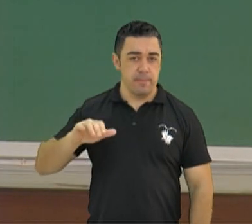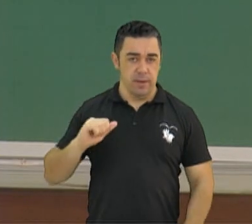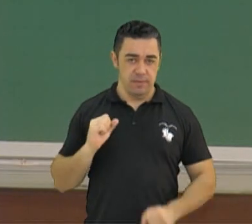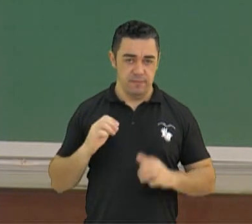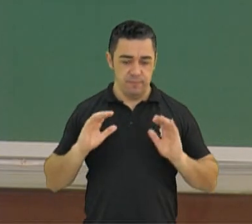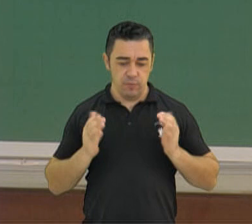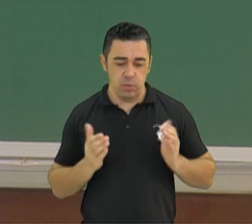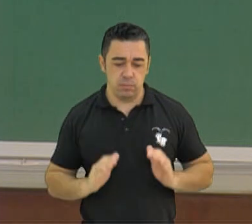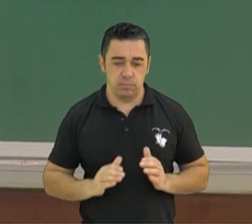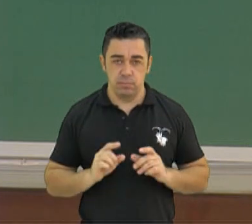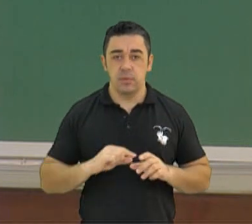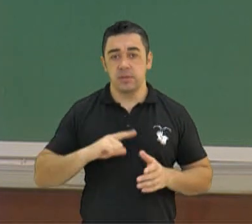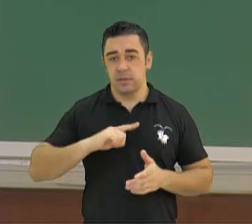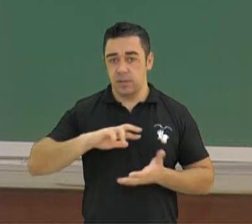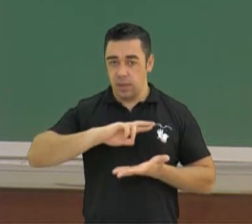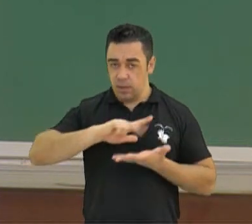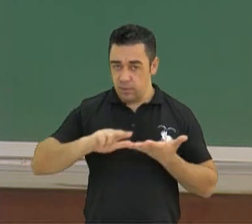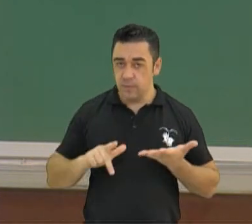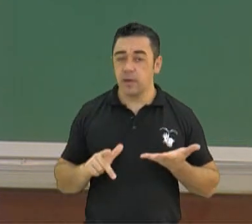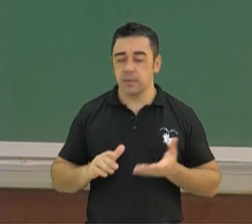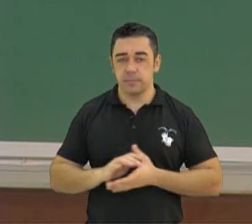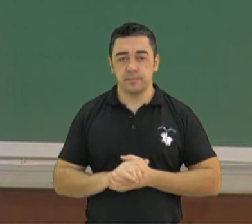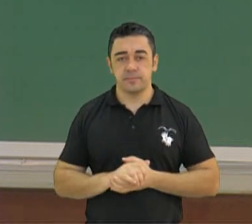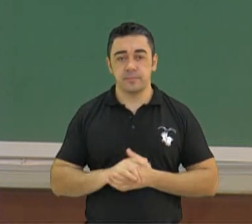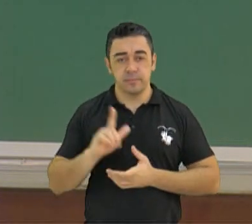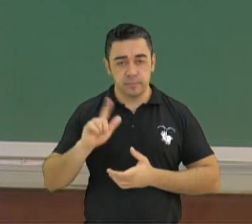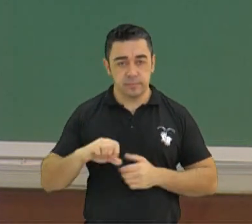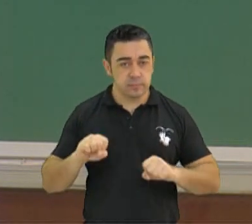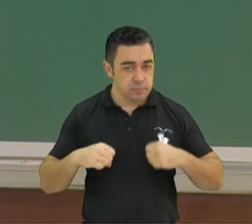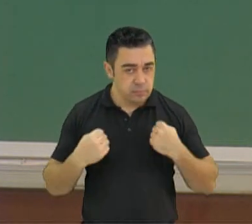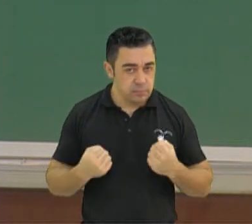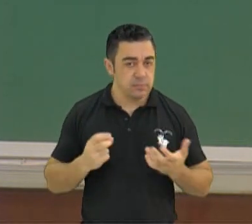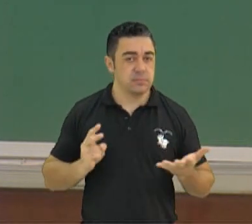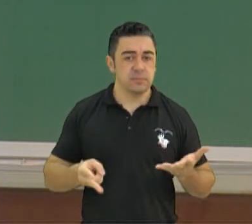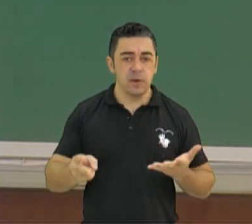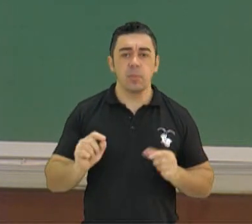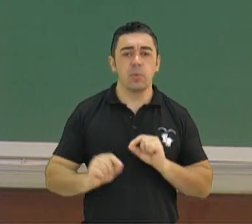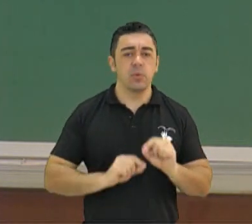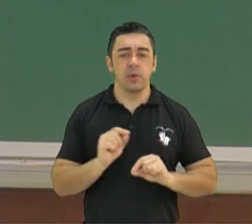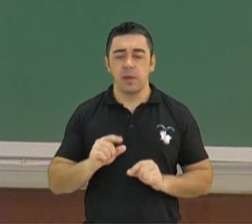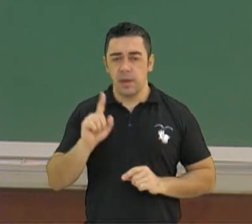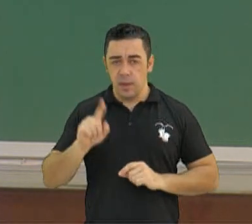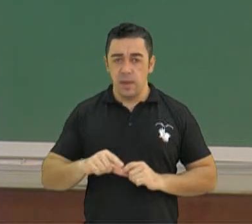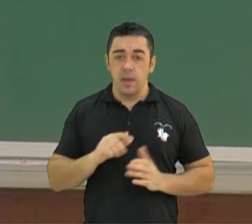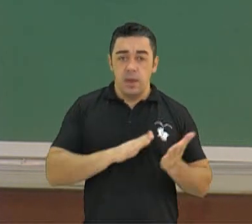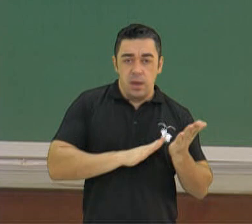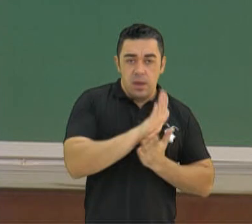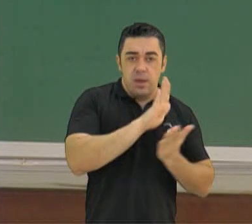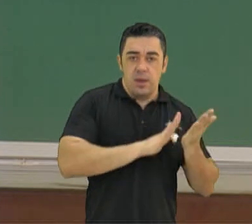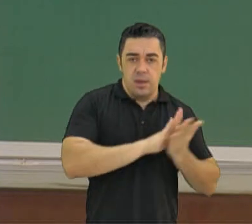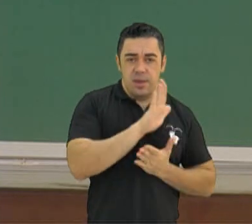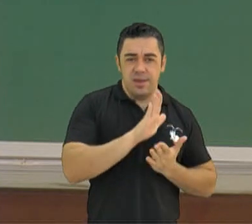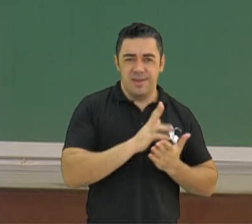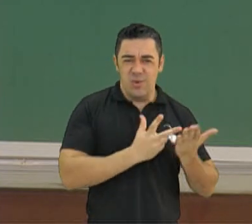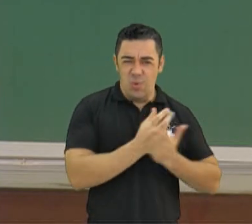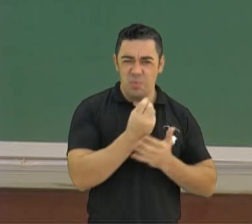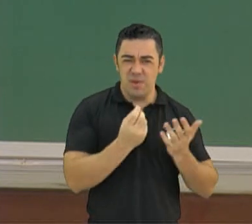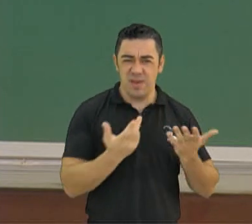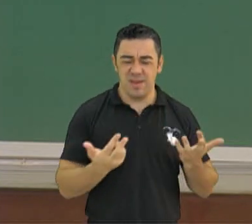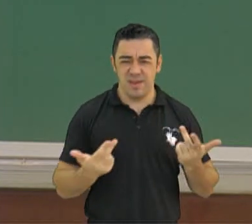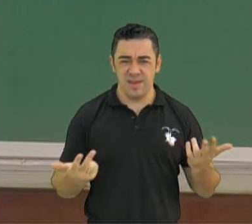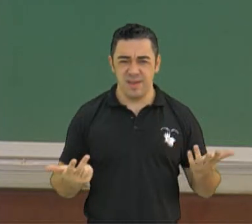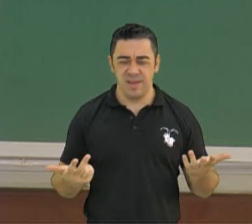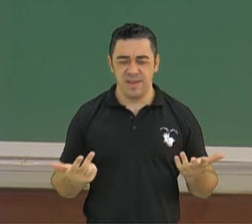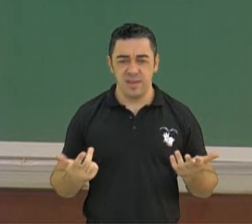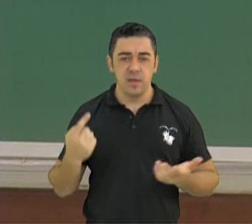desse elemento. Conquista que deve ser buscada constantemente por meio do consumo. Então, observem também, já estamos falando